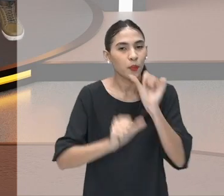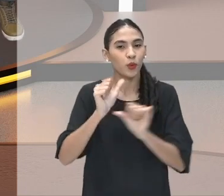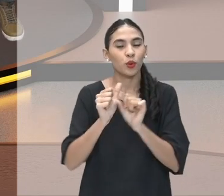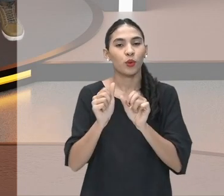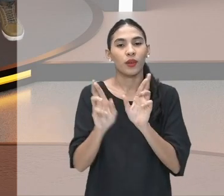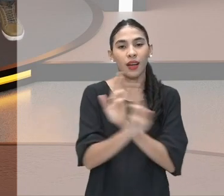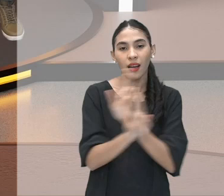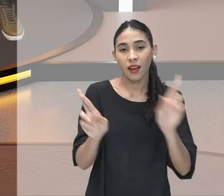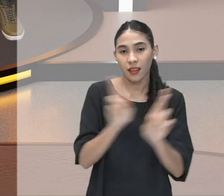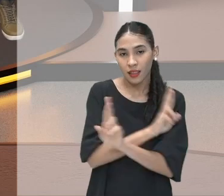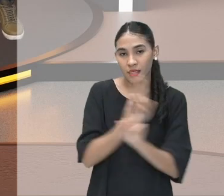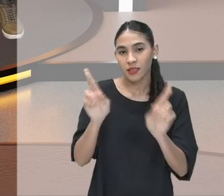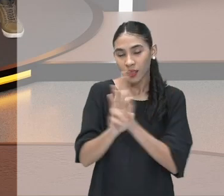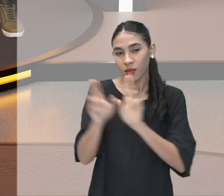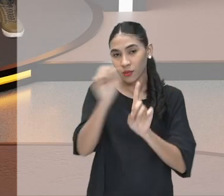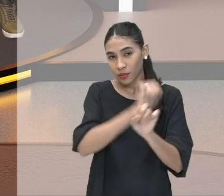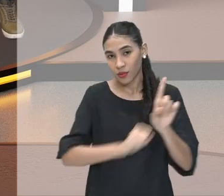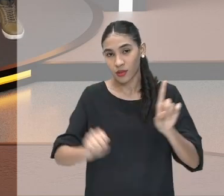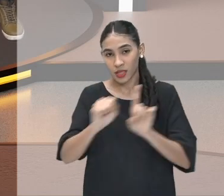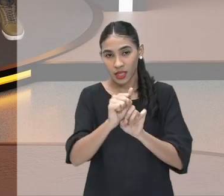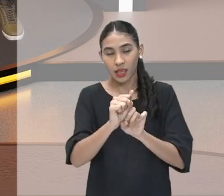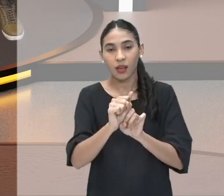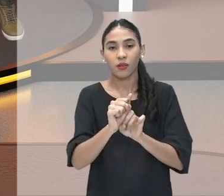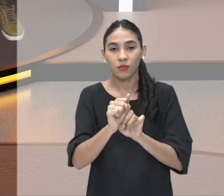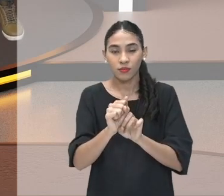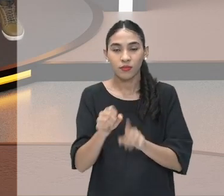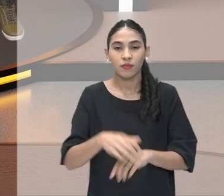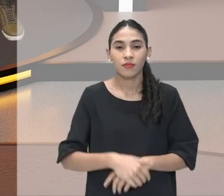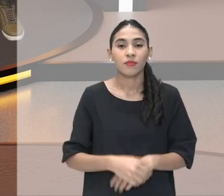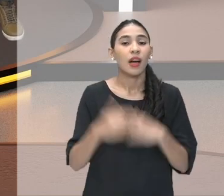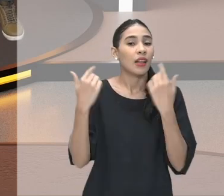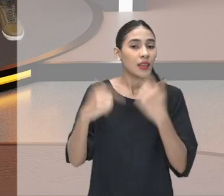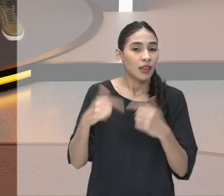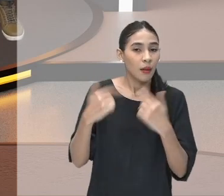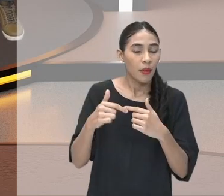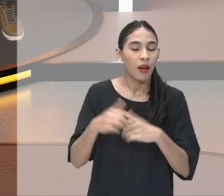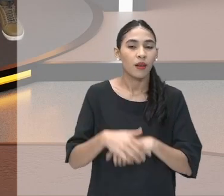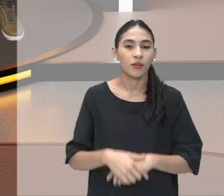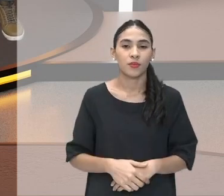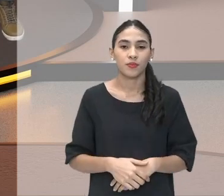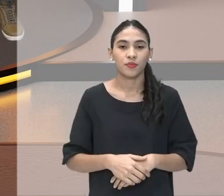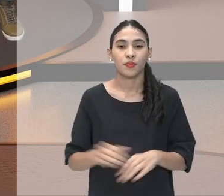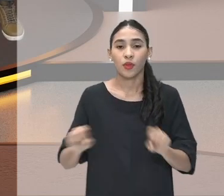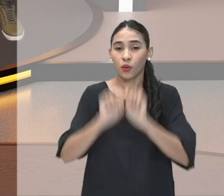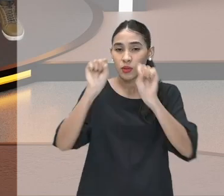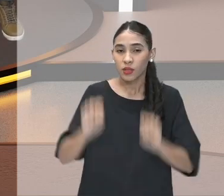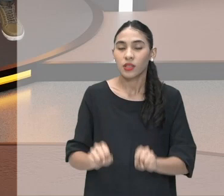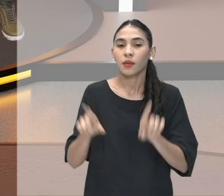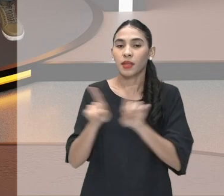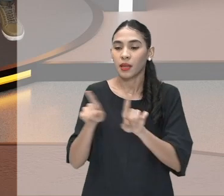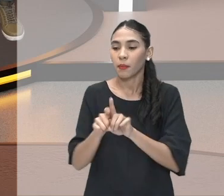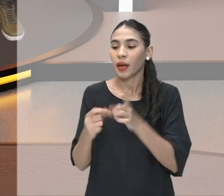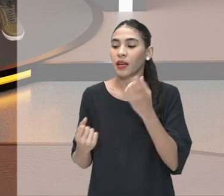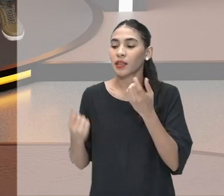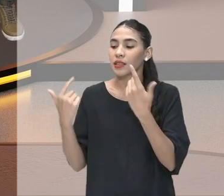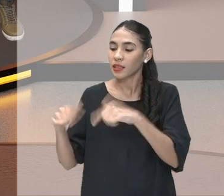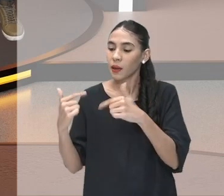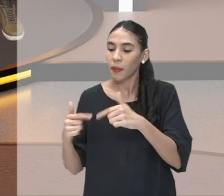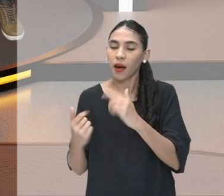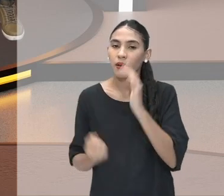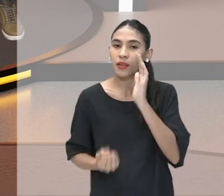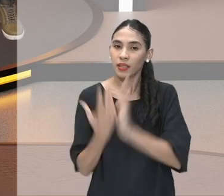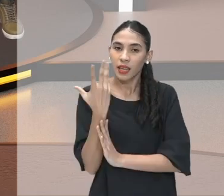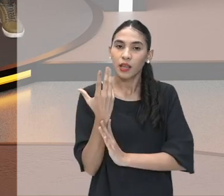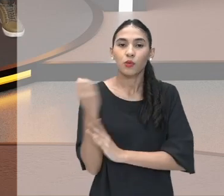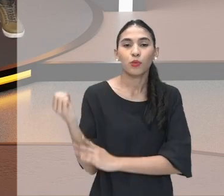relações sociais, as relações de trabalho, né? o sistema produtivo, estabelecendo